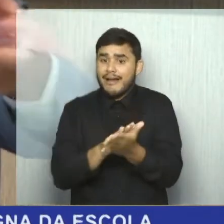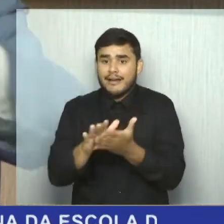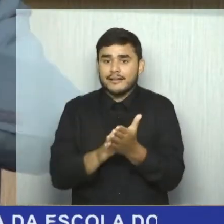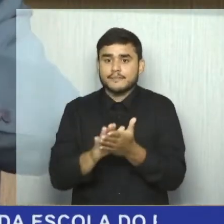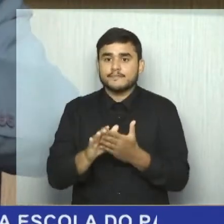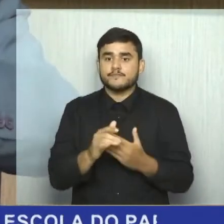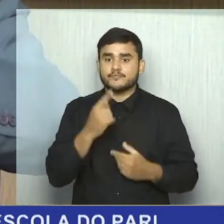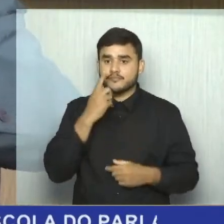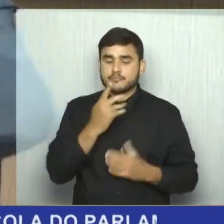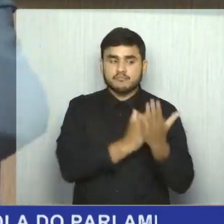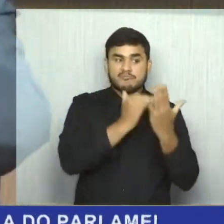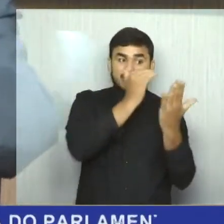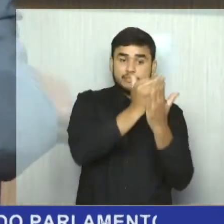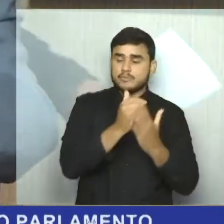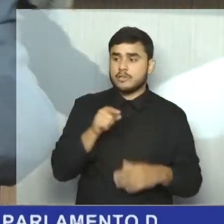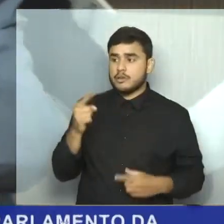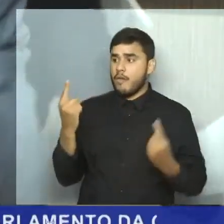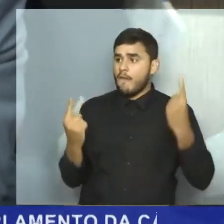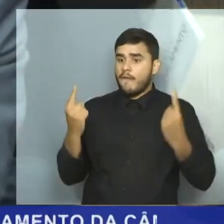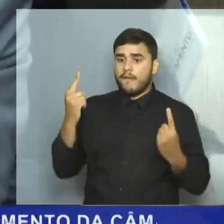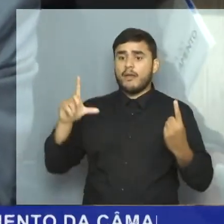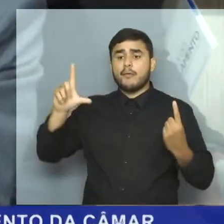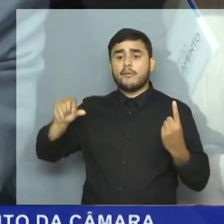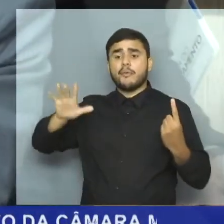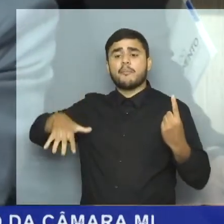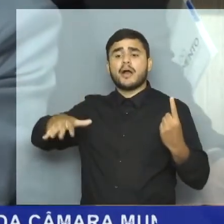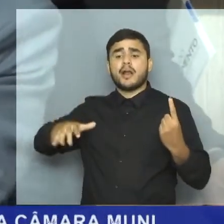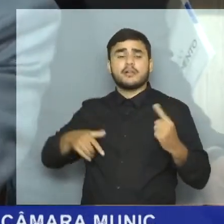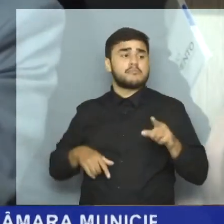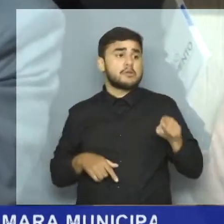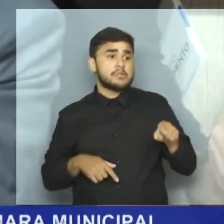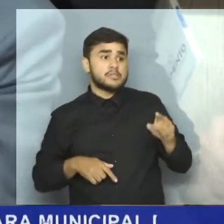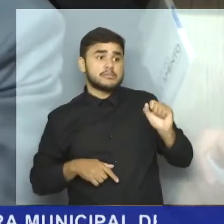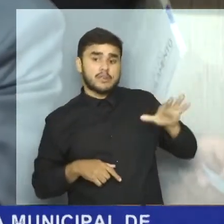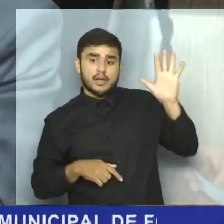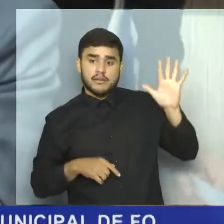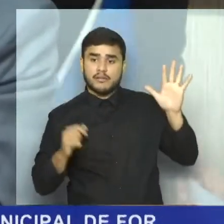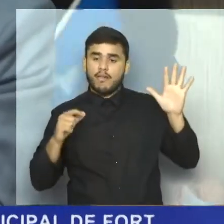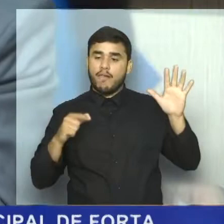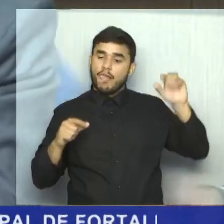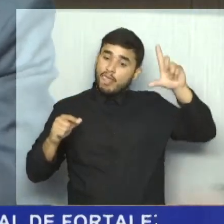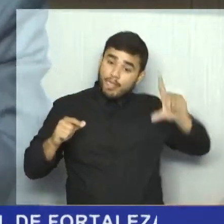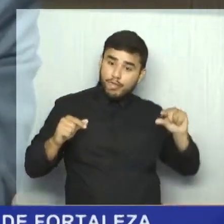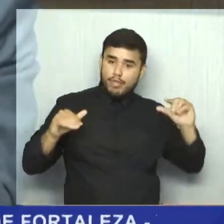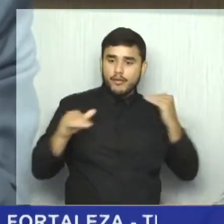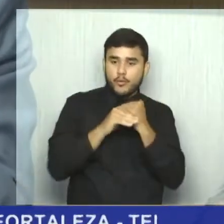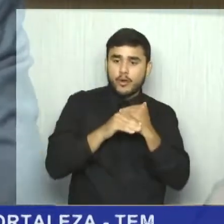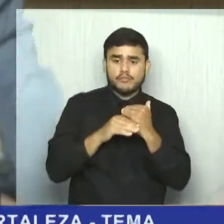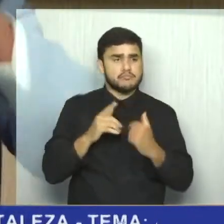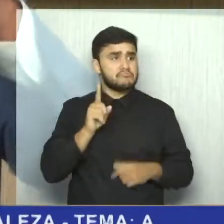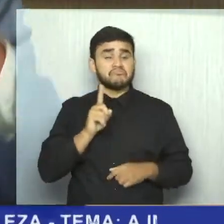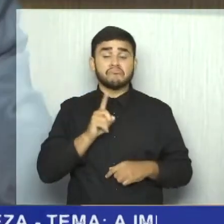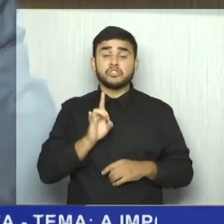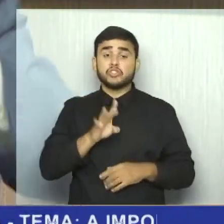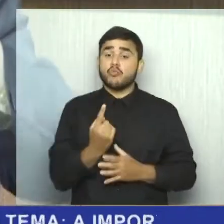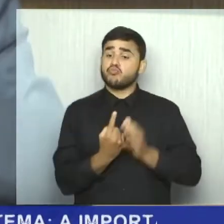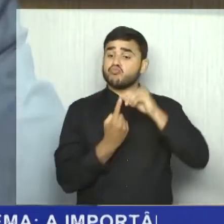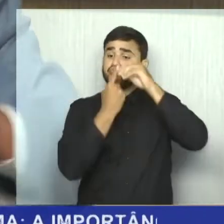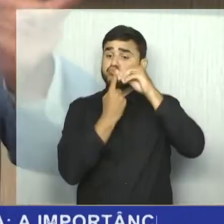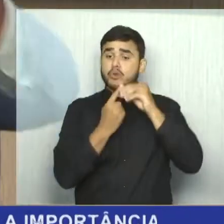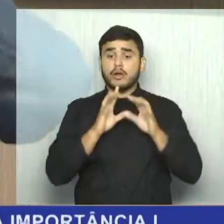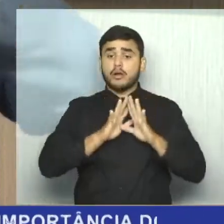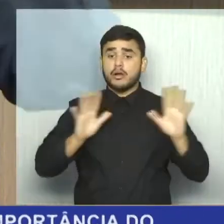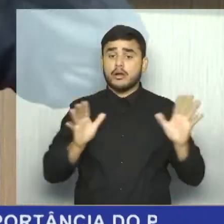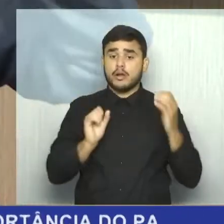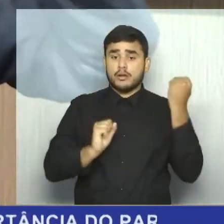camarada não vai abusar porque perde o freguês, no monopólio não tem essa concorrência. Então, veja, se privatizar, vai ser uma refinaria para cada